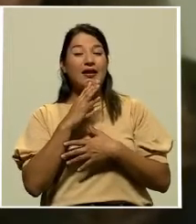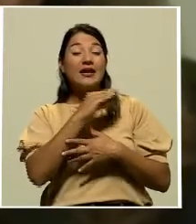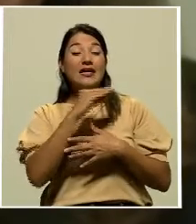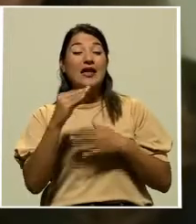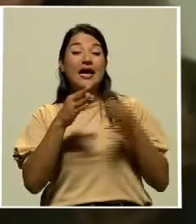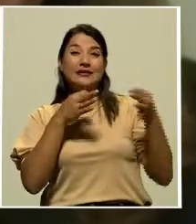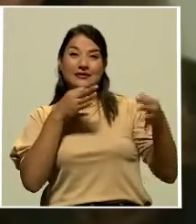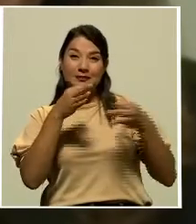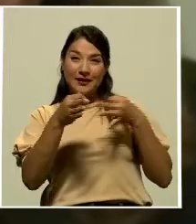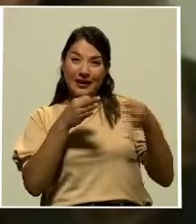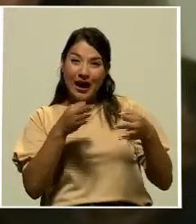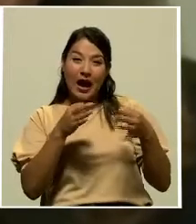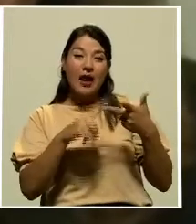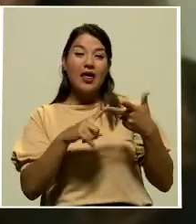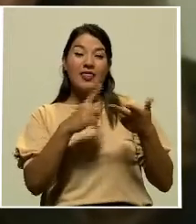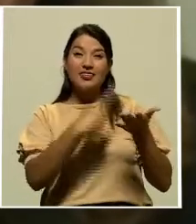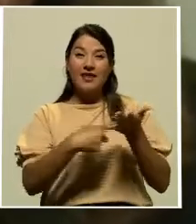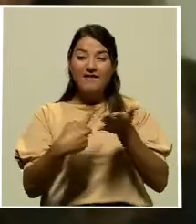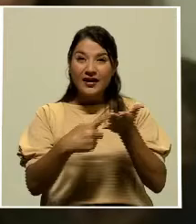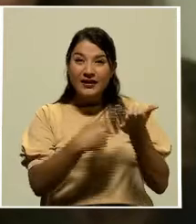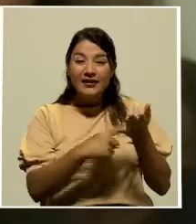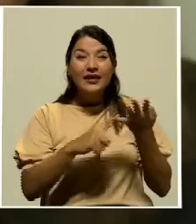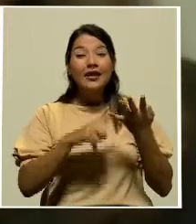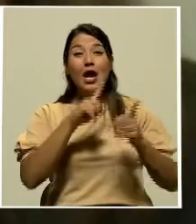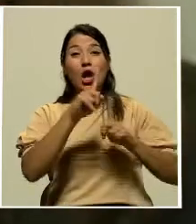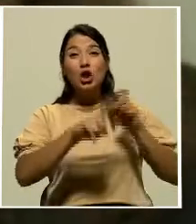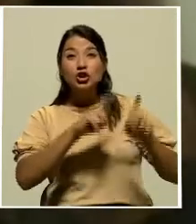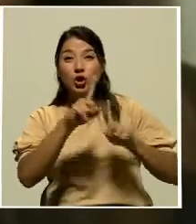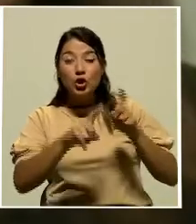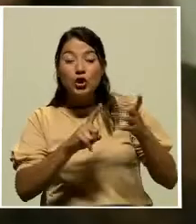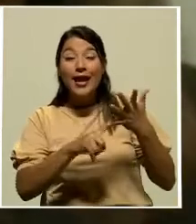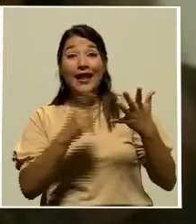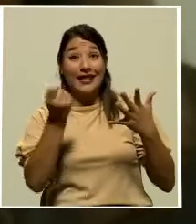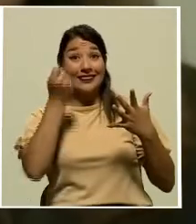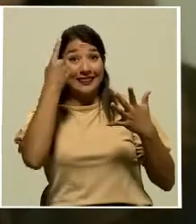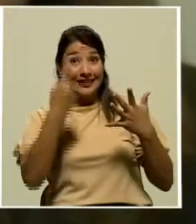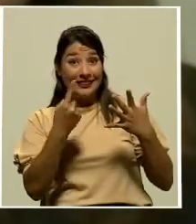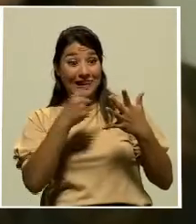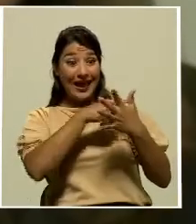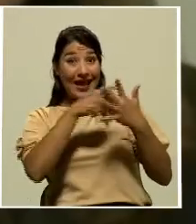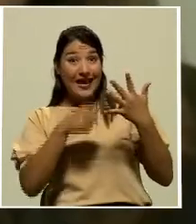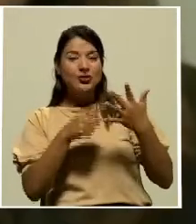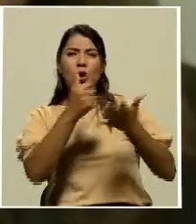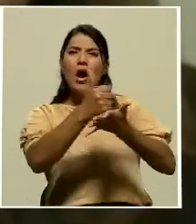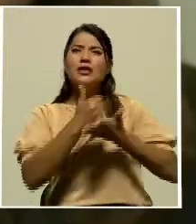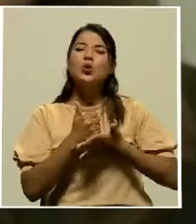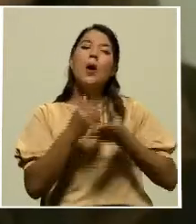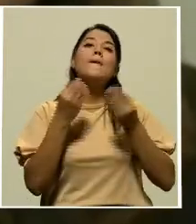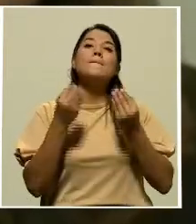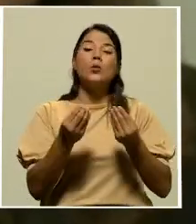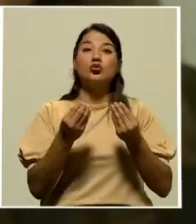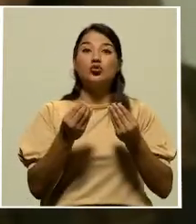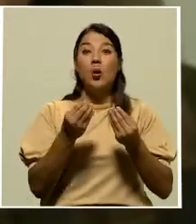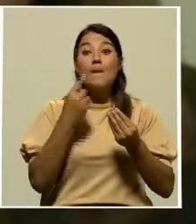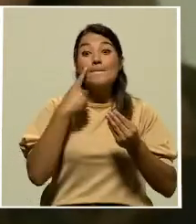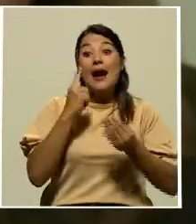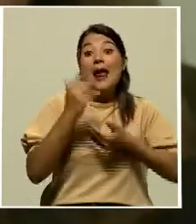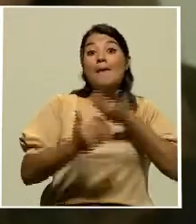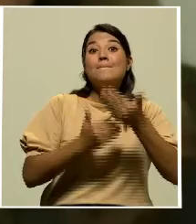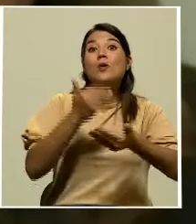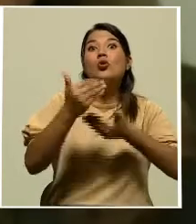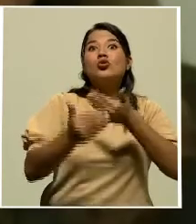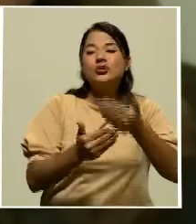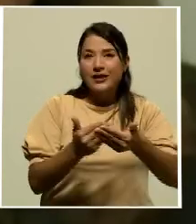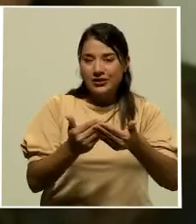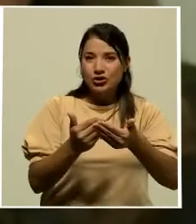explicar, debatir, consultar, entender, ayuda muchísimo a este proceso de